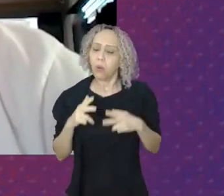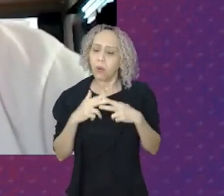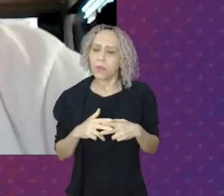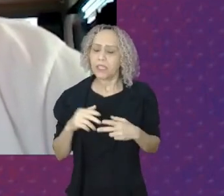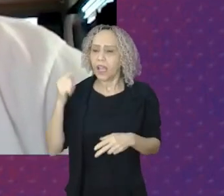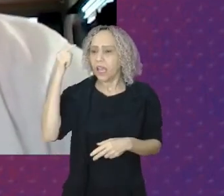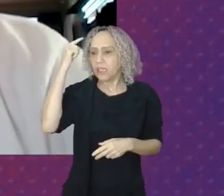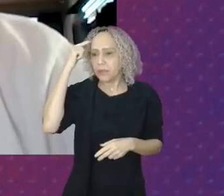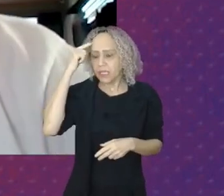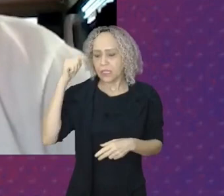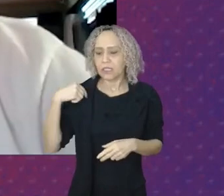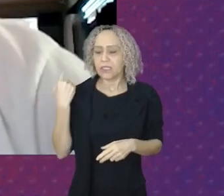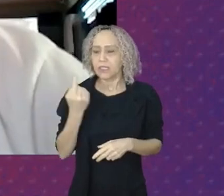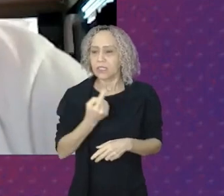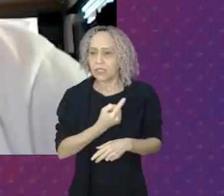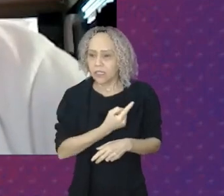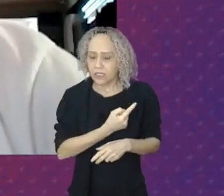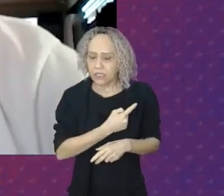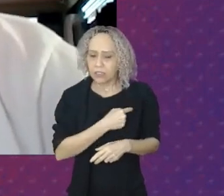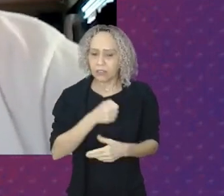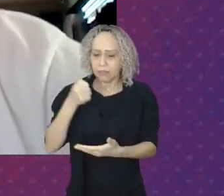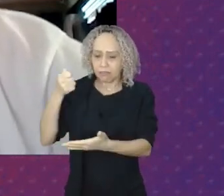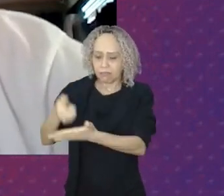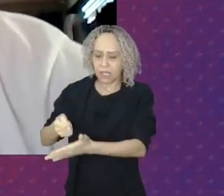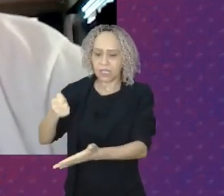que nós pagamos nossos impostos,